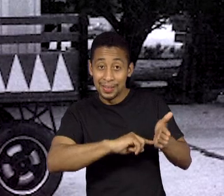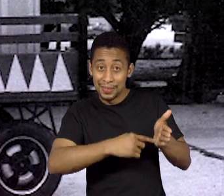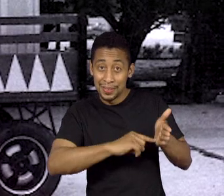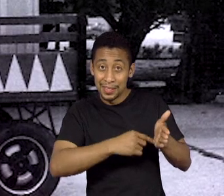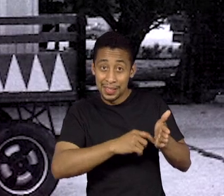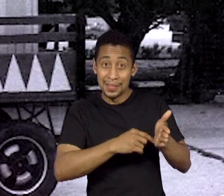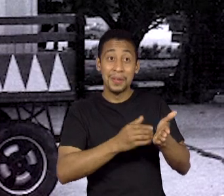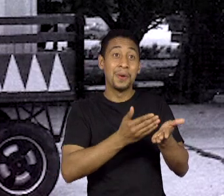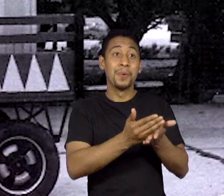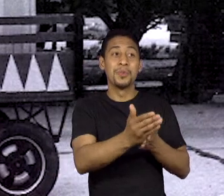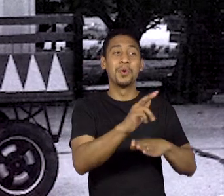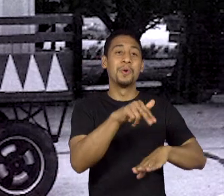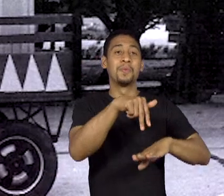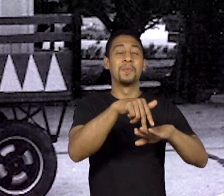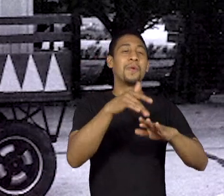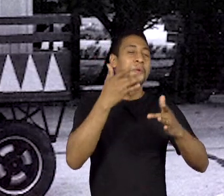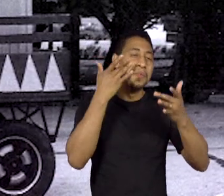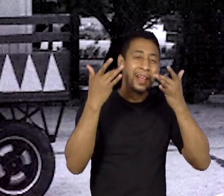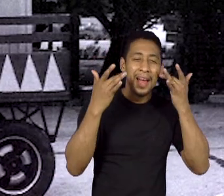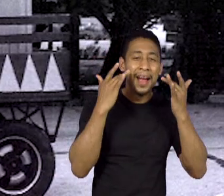lá do Teatro de Bonecos,